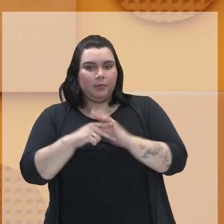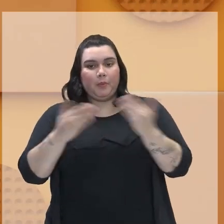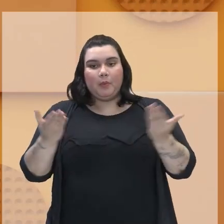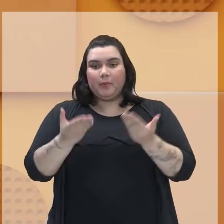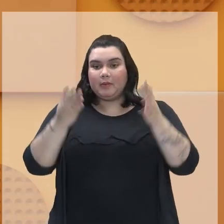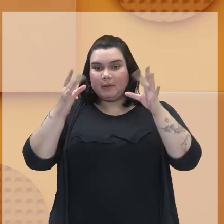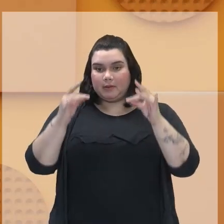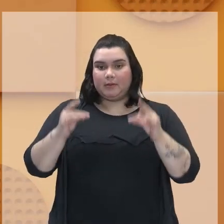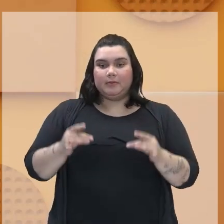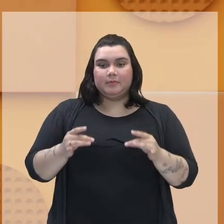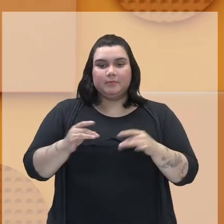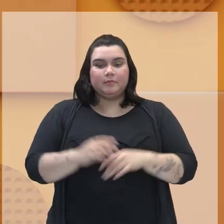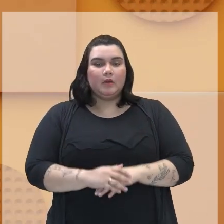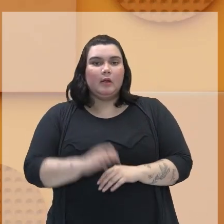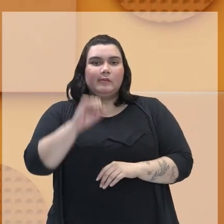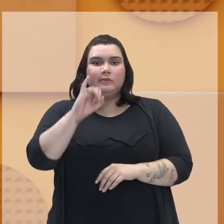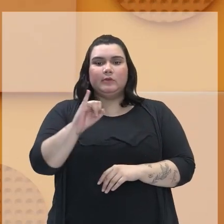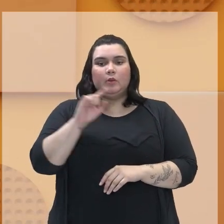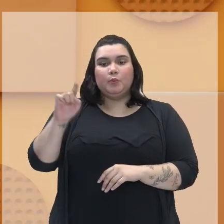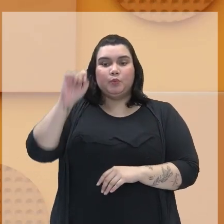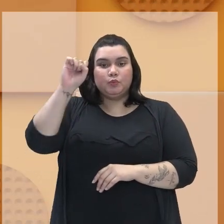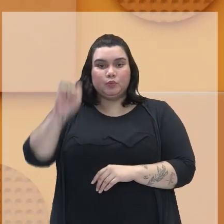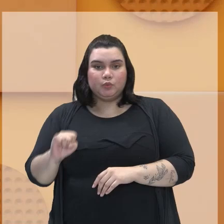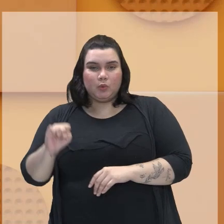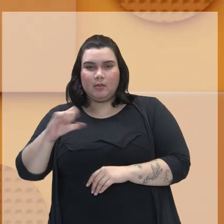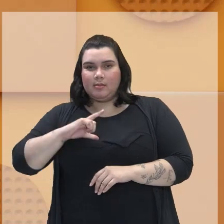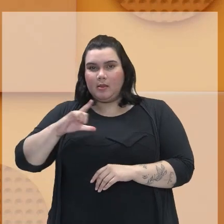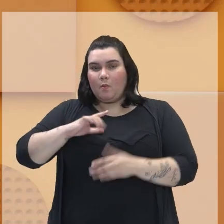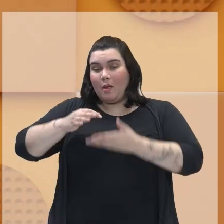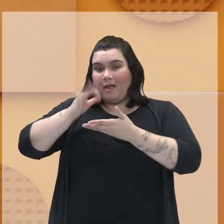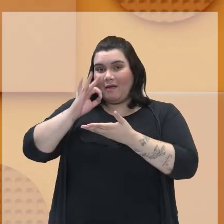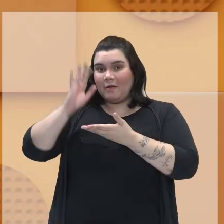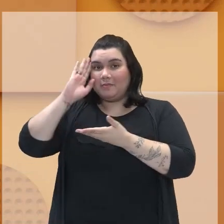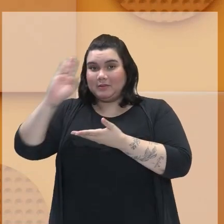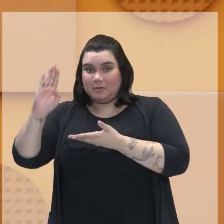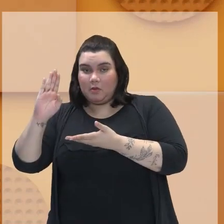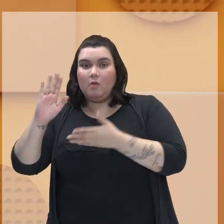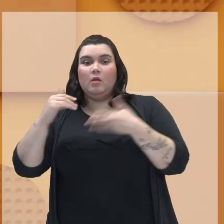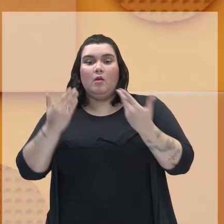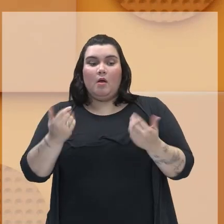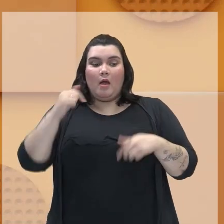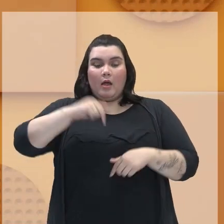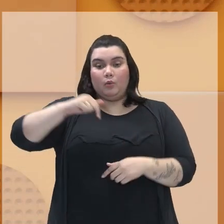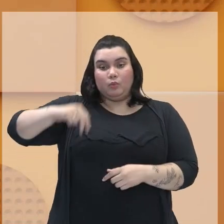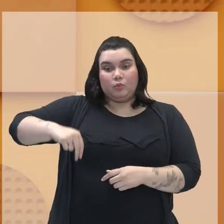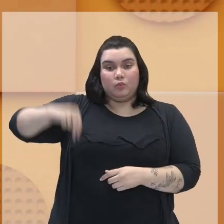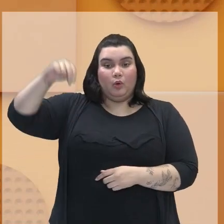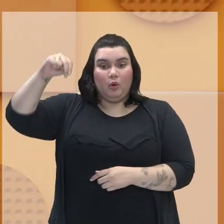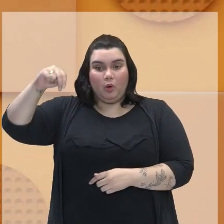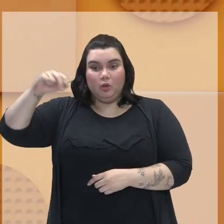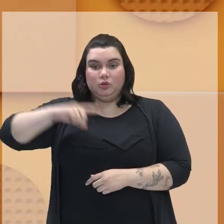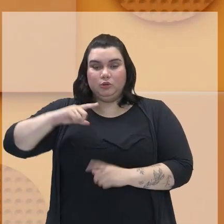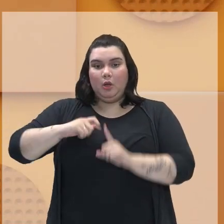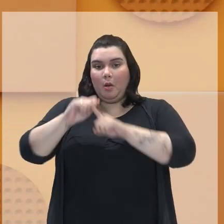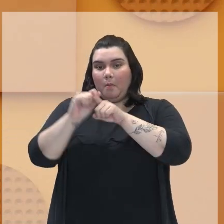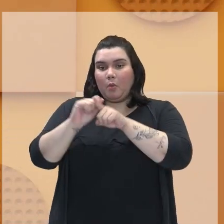agora. Se lá para o Sudeste nós tínhamos o café como produto principal, aqui para a região Norte nós tínhamos a borracha se desenvolvendo também dentro